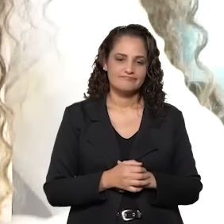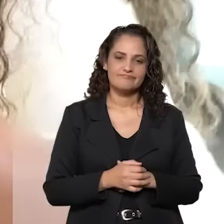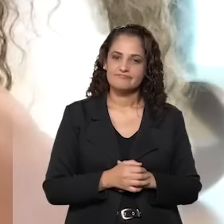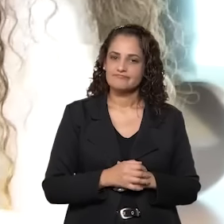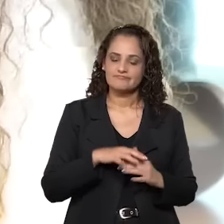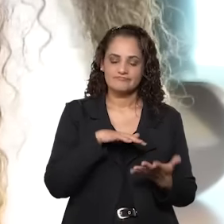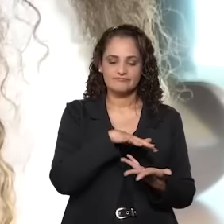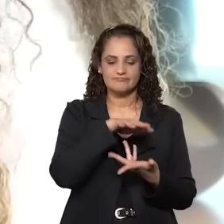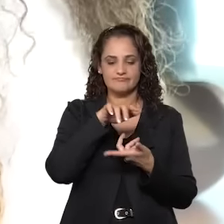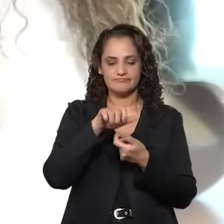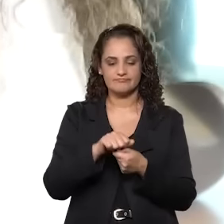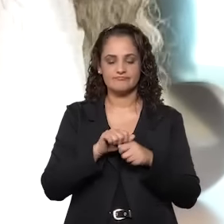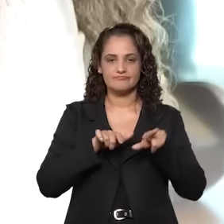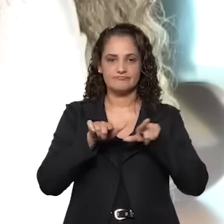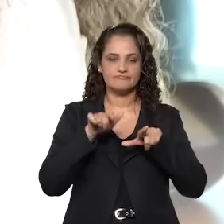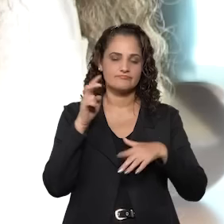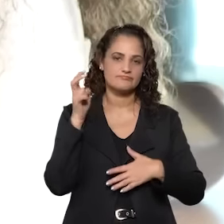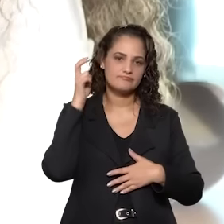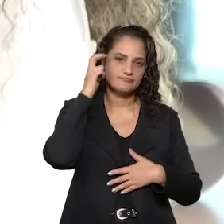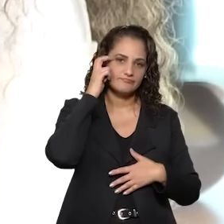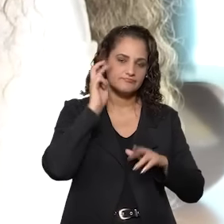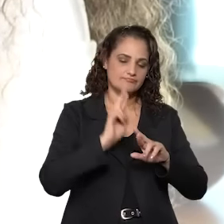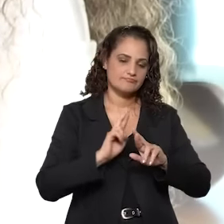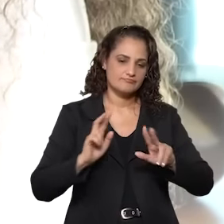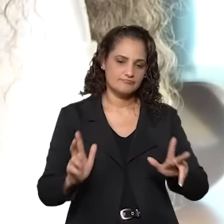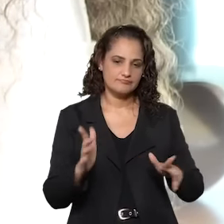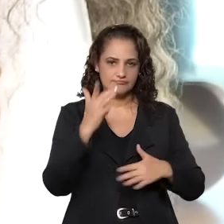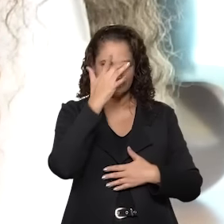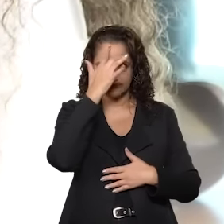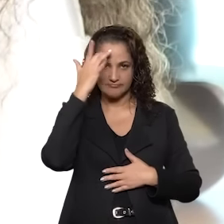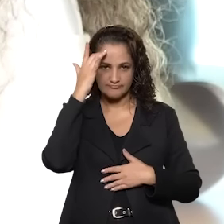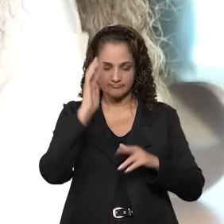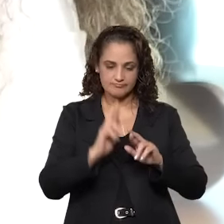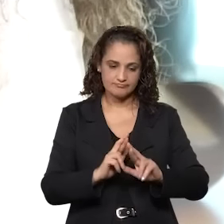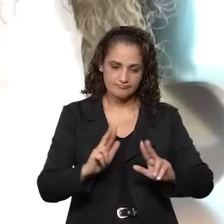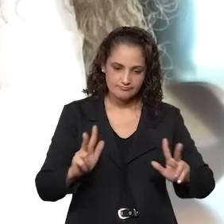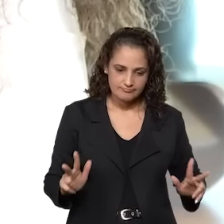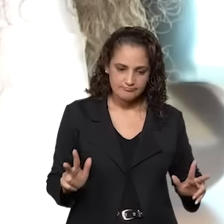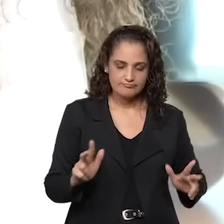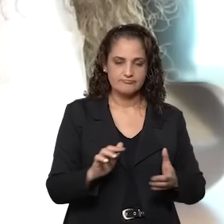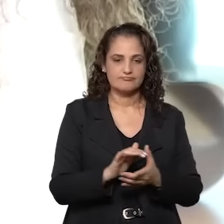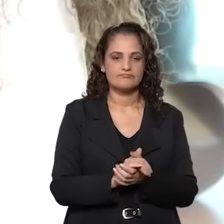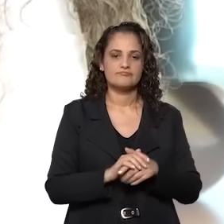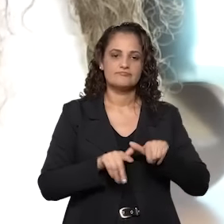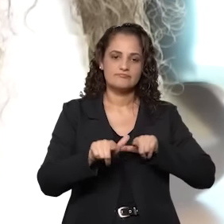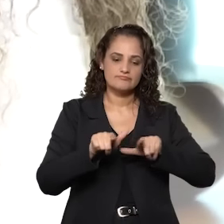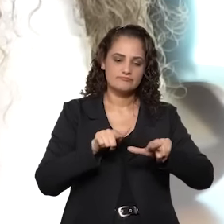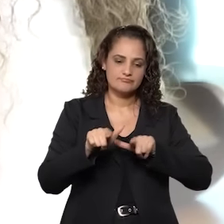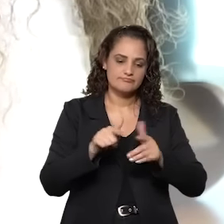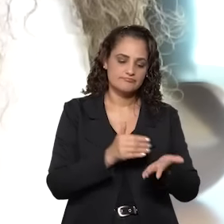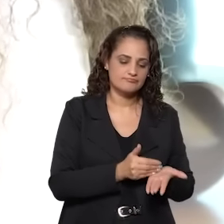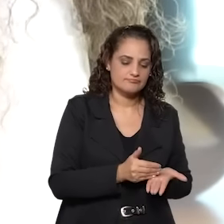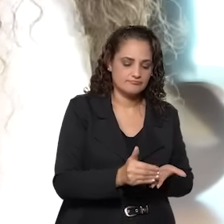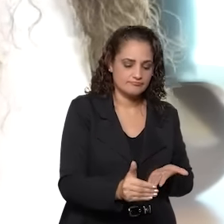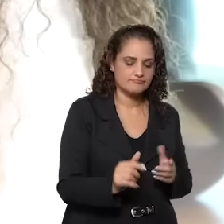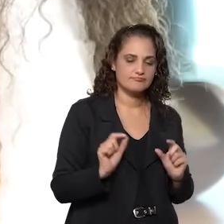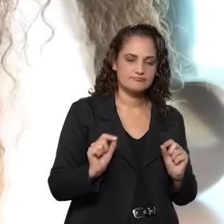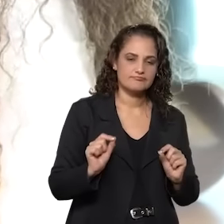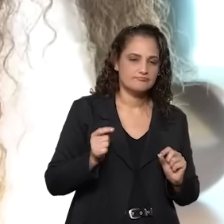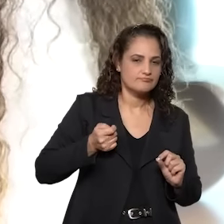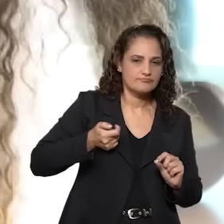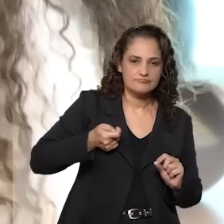diferentes com pessoas diferentes né Eh trabalhei no início com pouca poucas